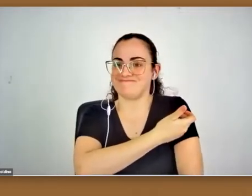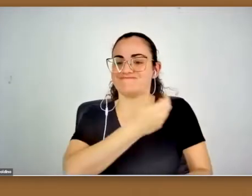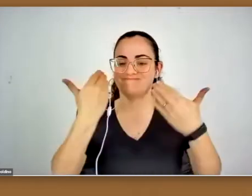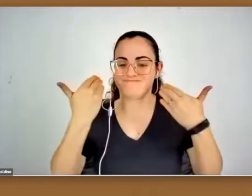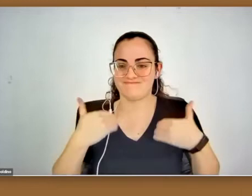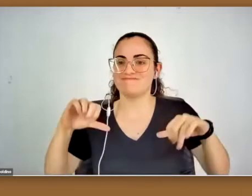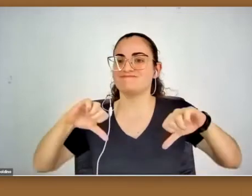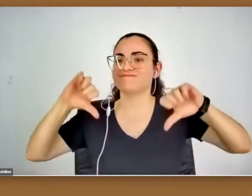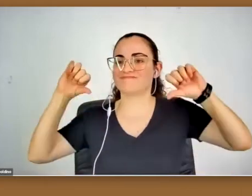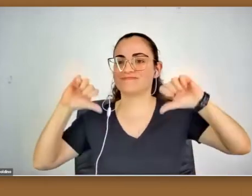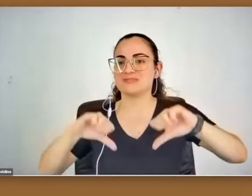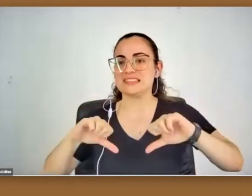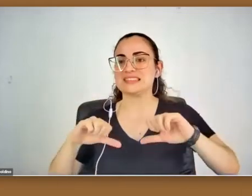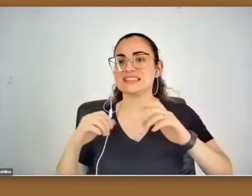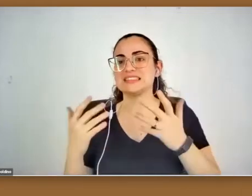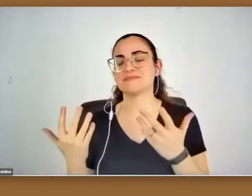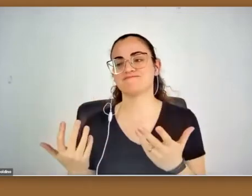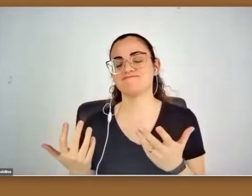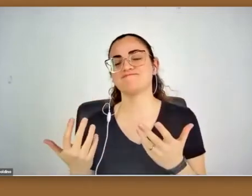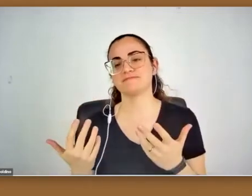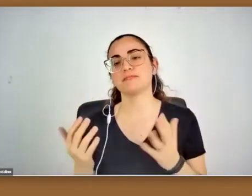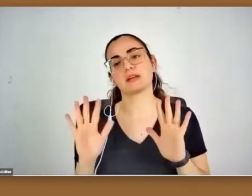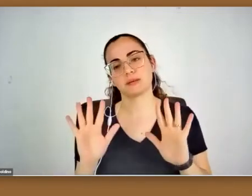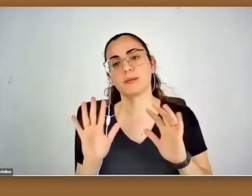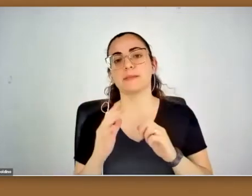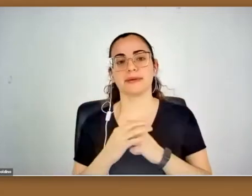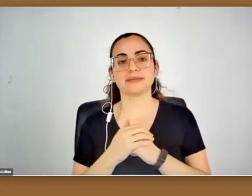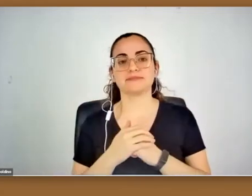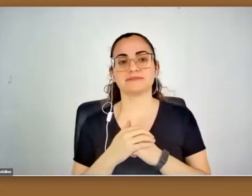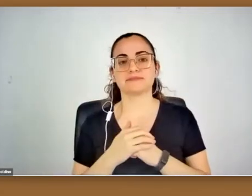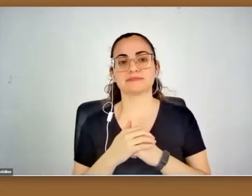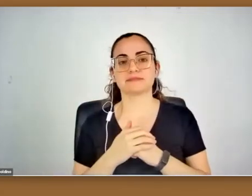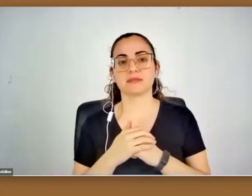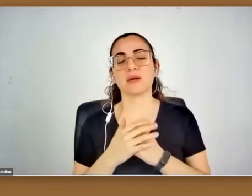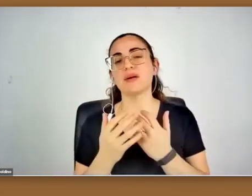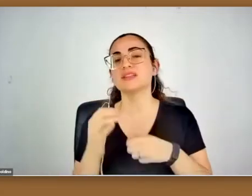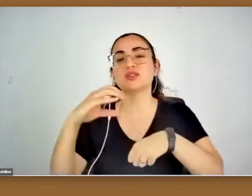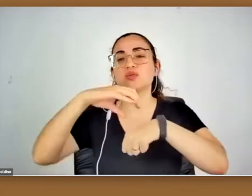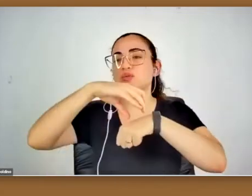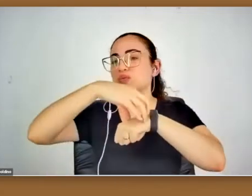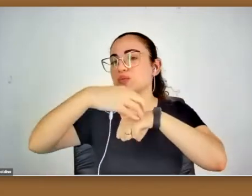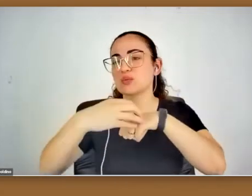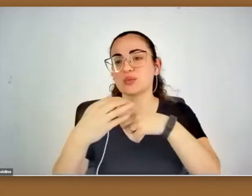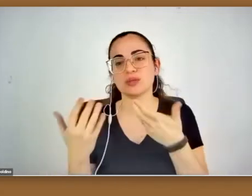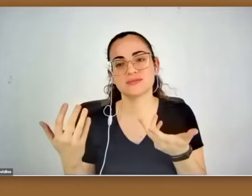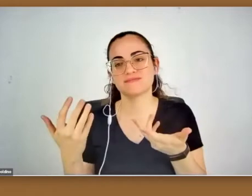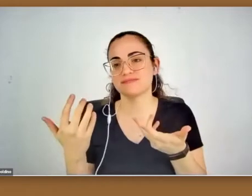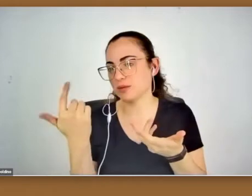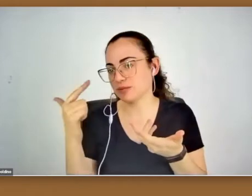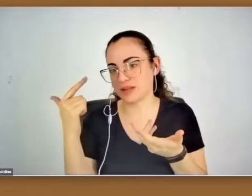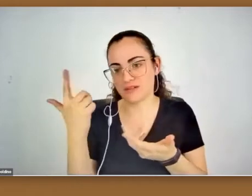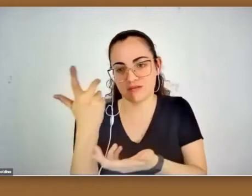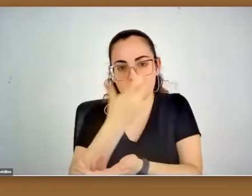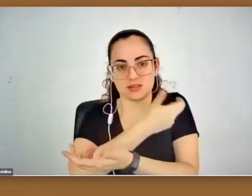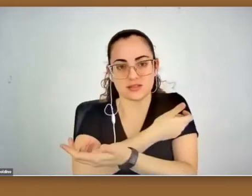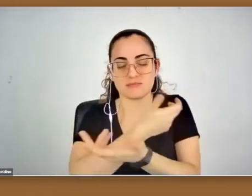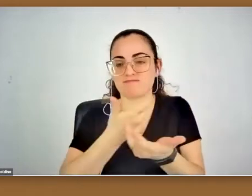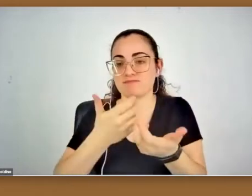tá? Então, a gente tem outras vacinas, mas em geral você não tem, por exemplo, chikungunya está sendo desenvolvido.